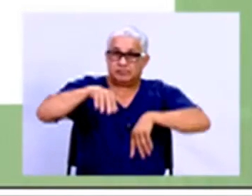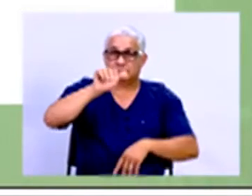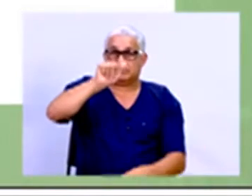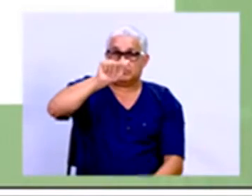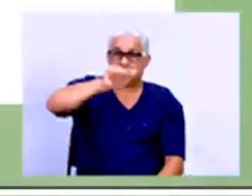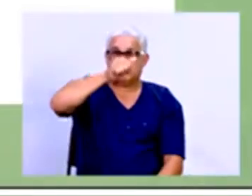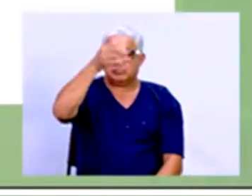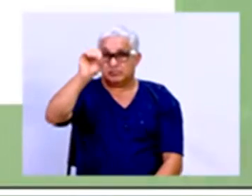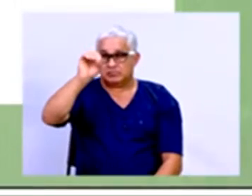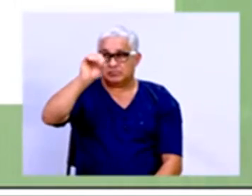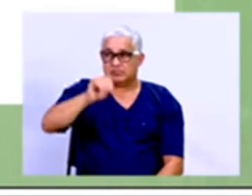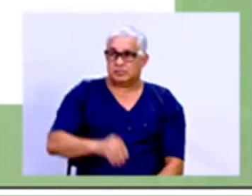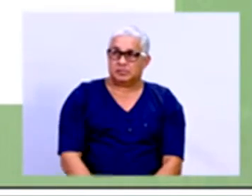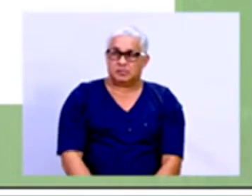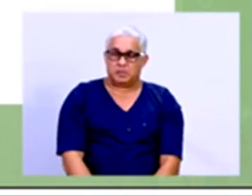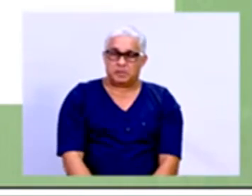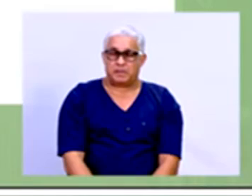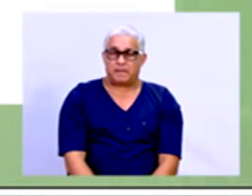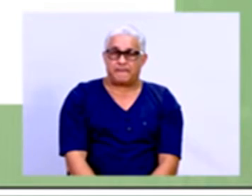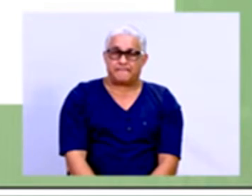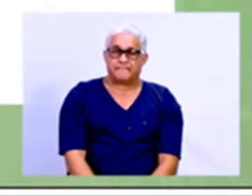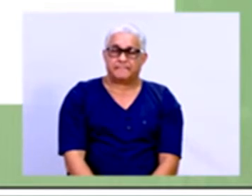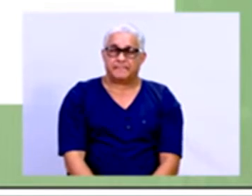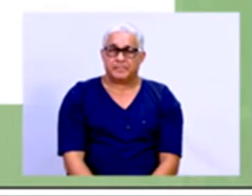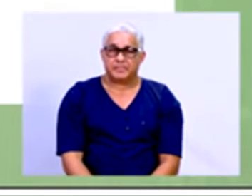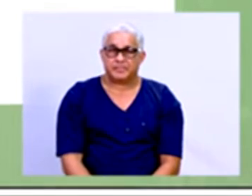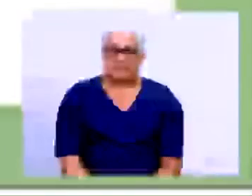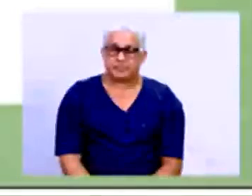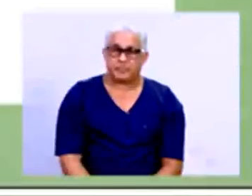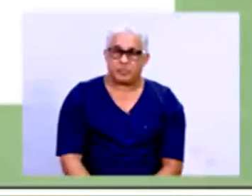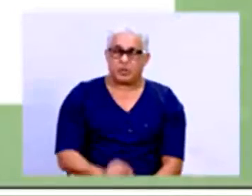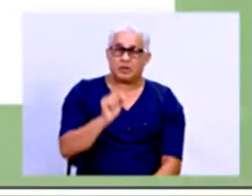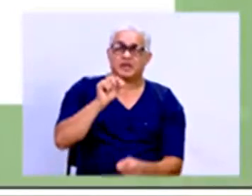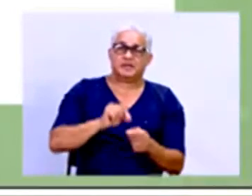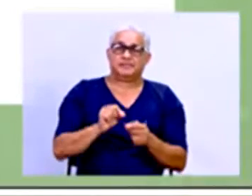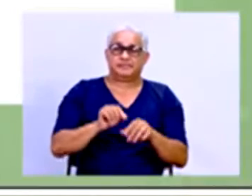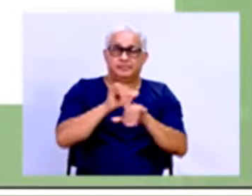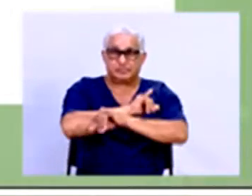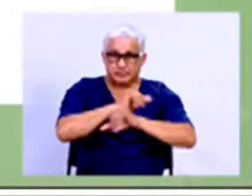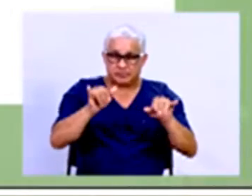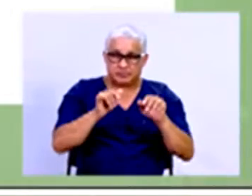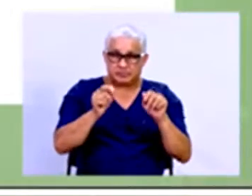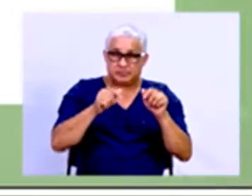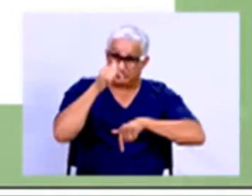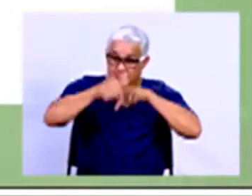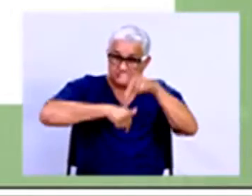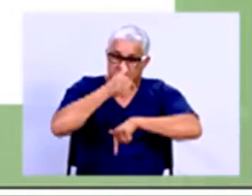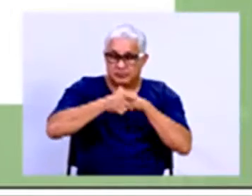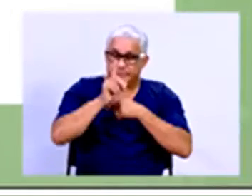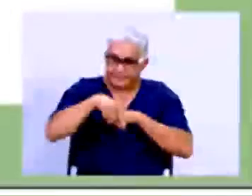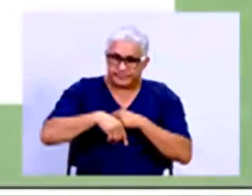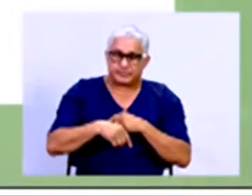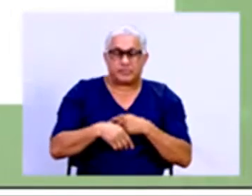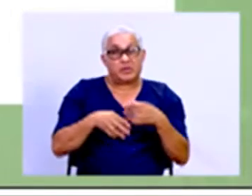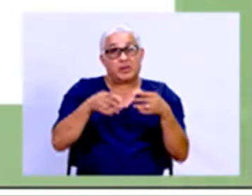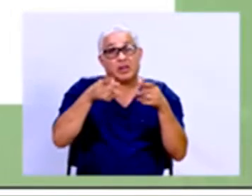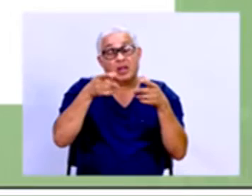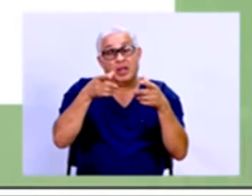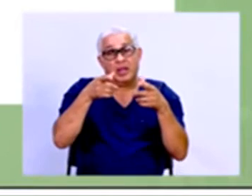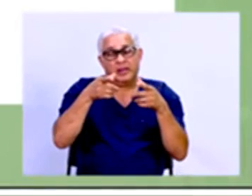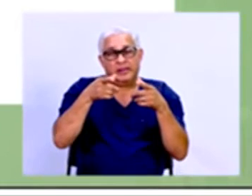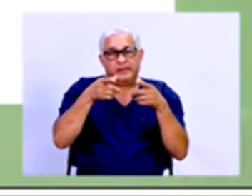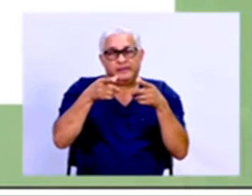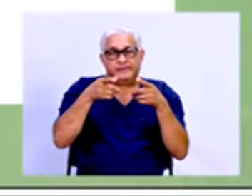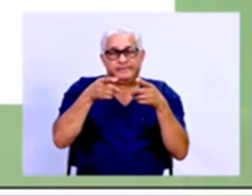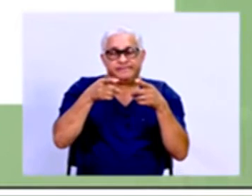né? E aí, o que vai fazer essa informação funcionar é justamente esse